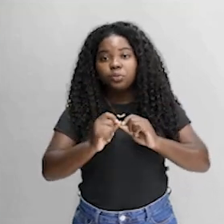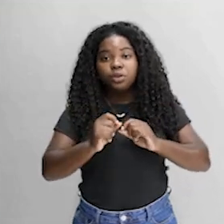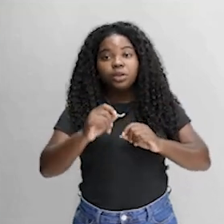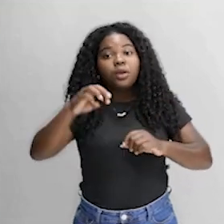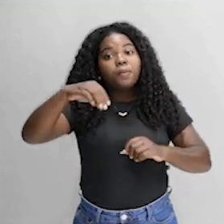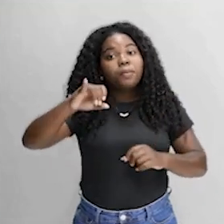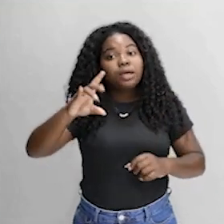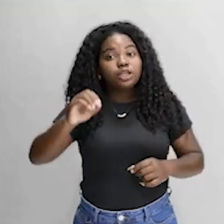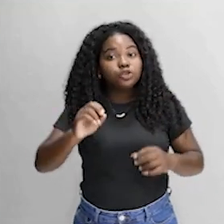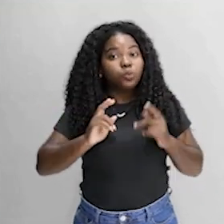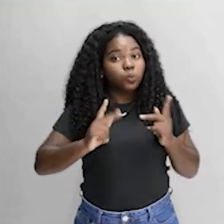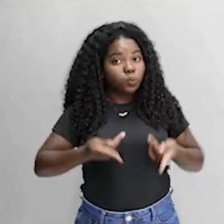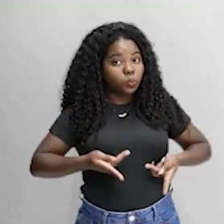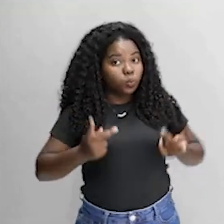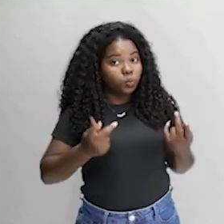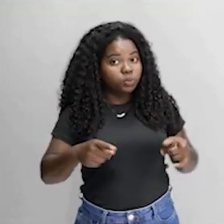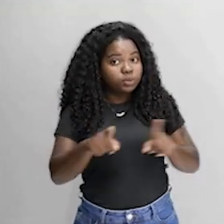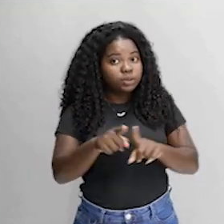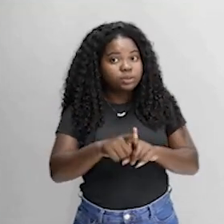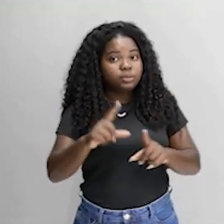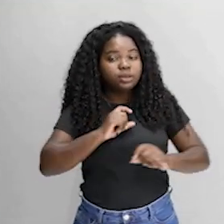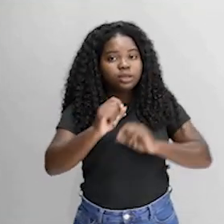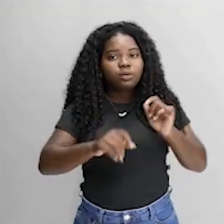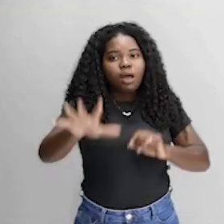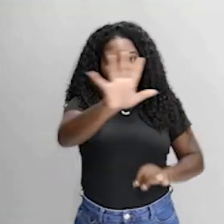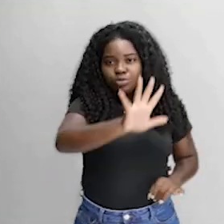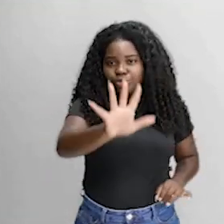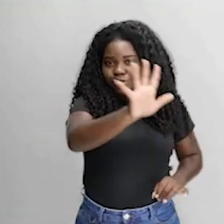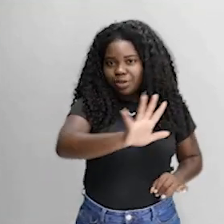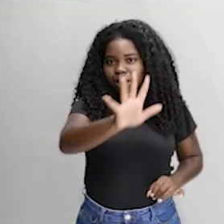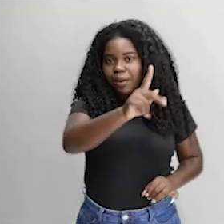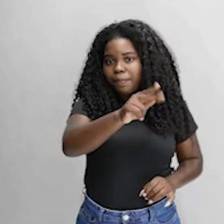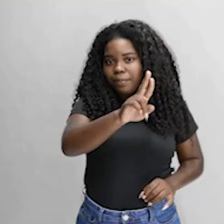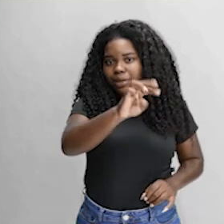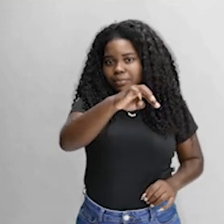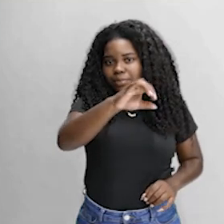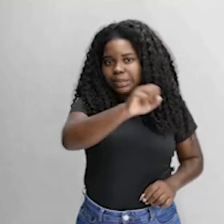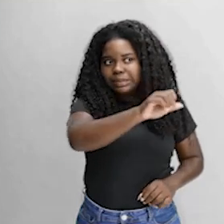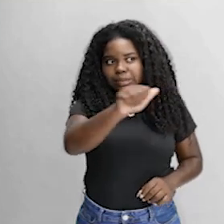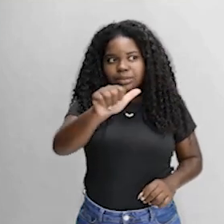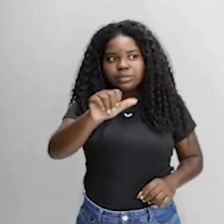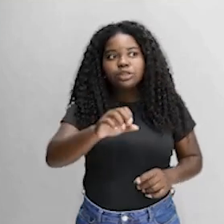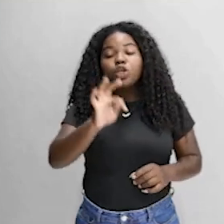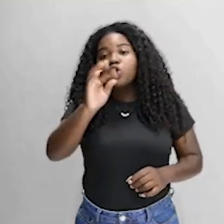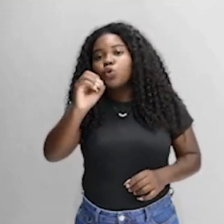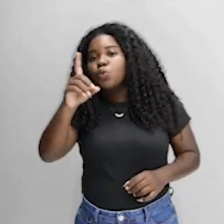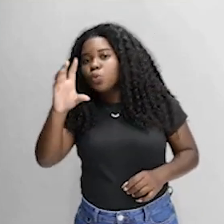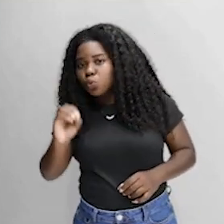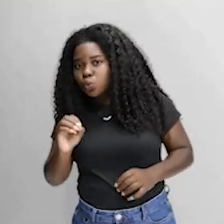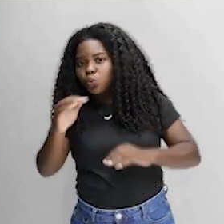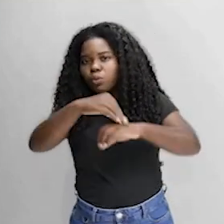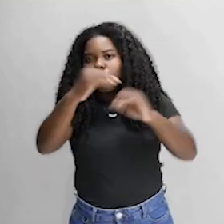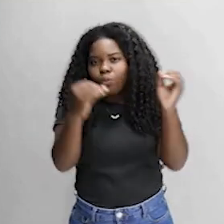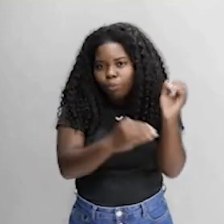aqui e eu tenho essa universalização aqui na premissa. Então, ele está sendo usado na sua máxima extensão